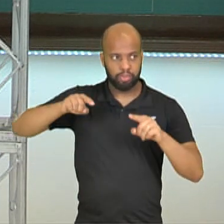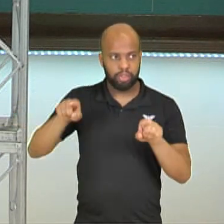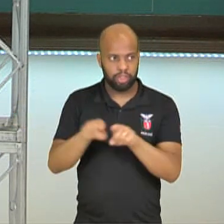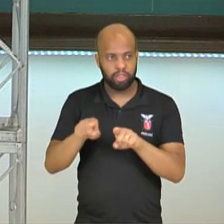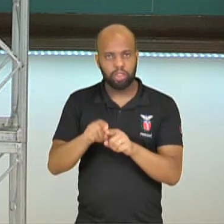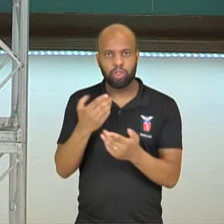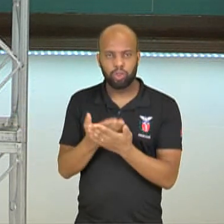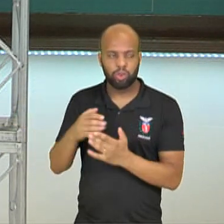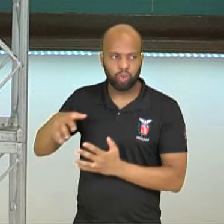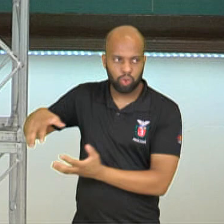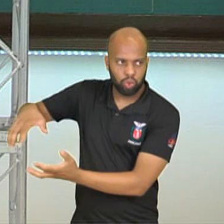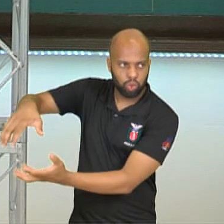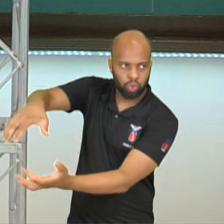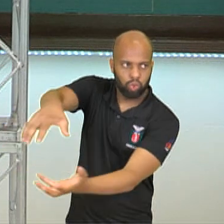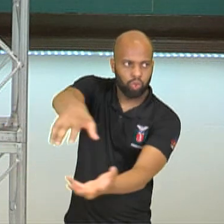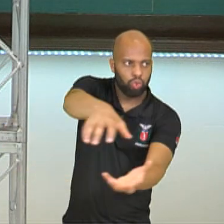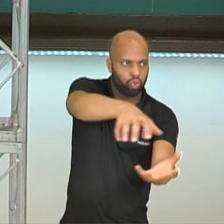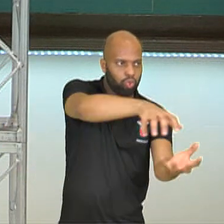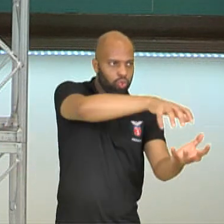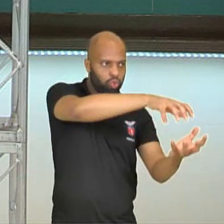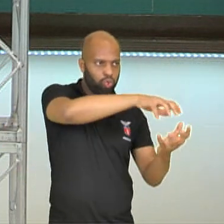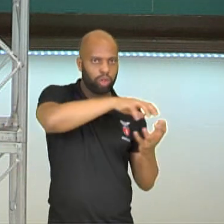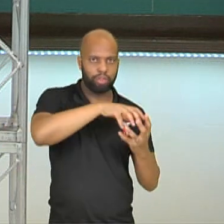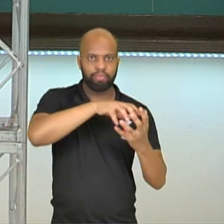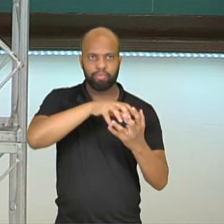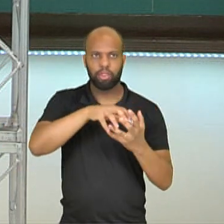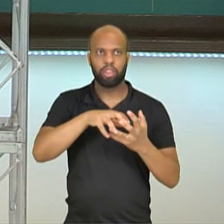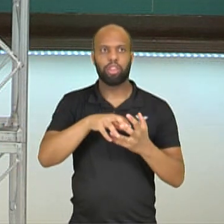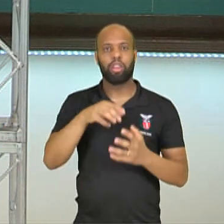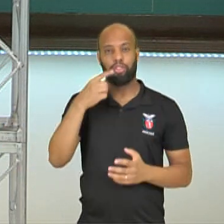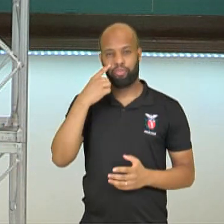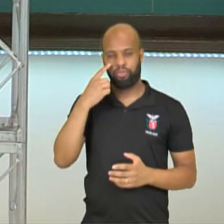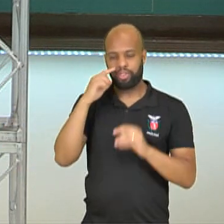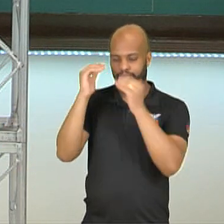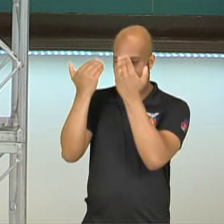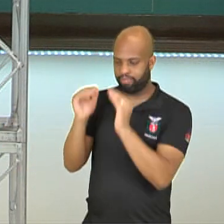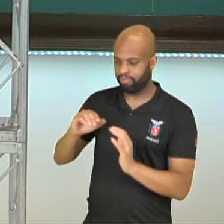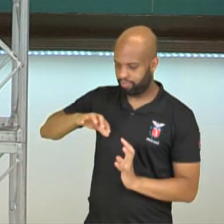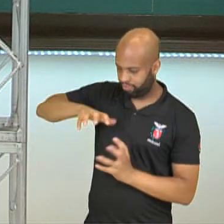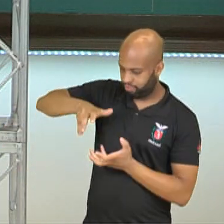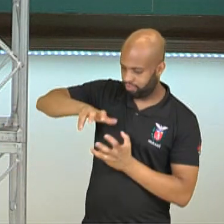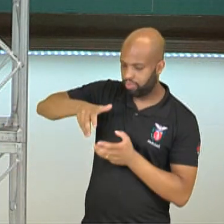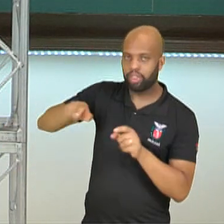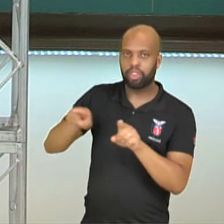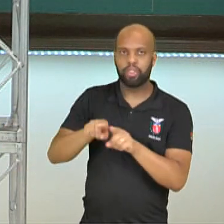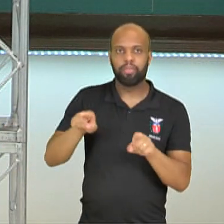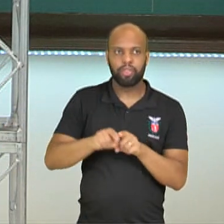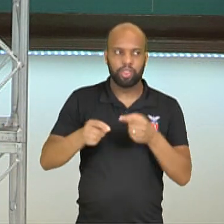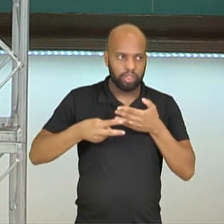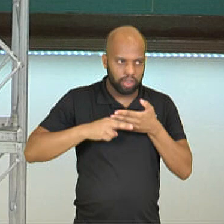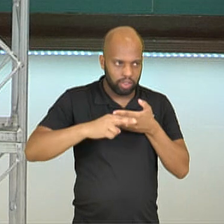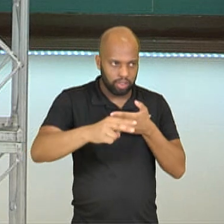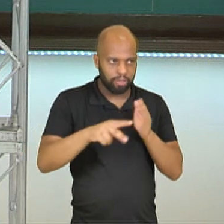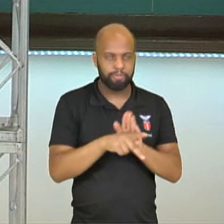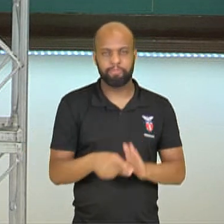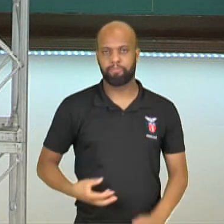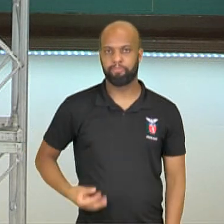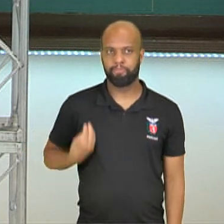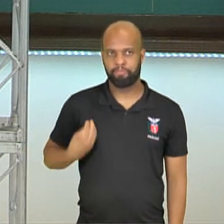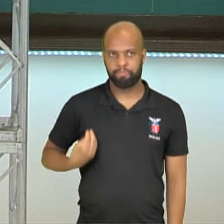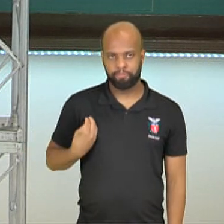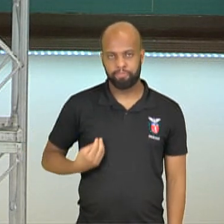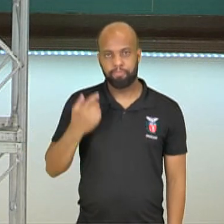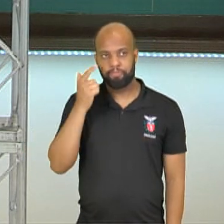do movimento de translação. E lá na tela de novo, ó, análise do movimento de rotação e suas consequências para a nossa vida. Então